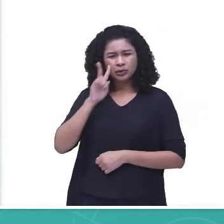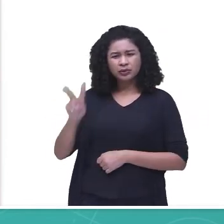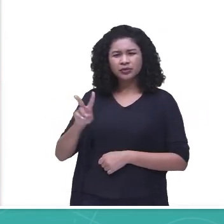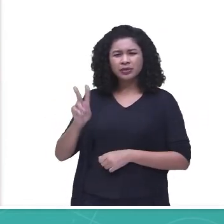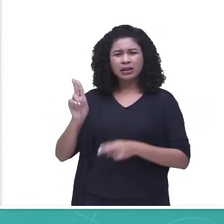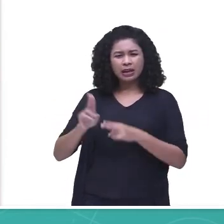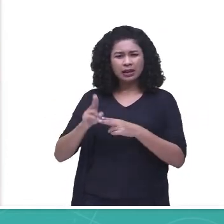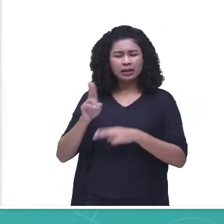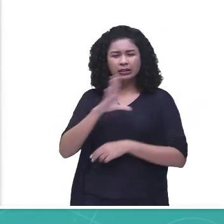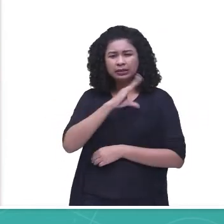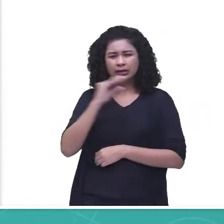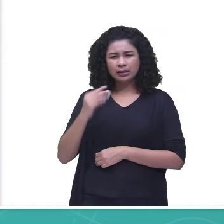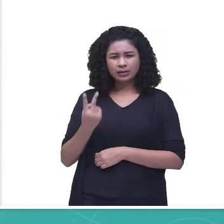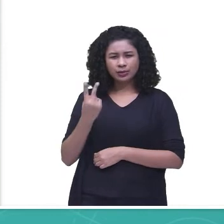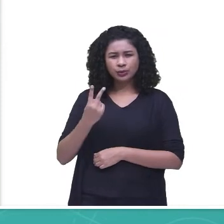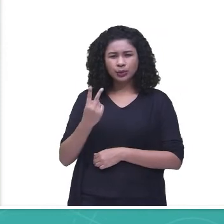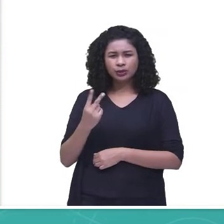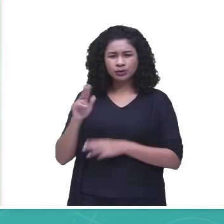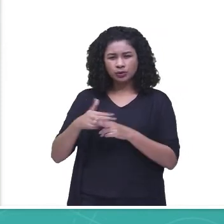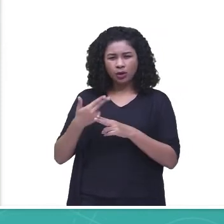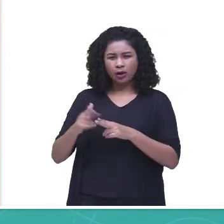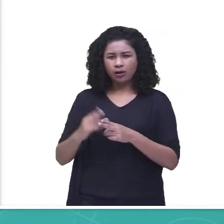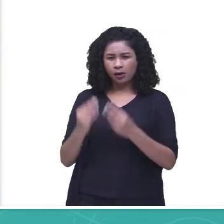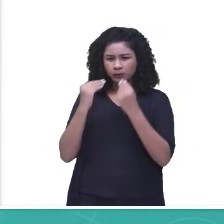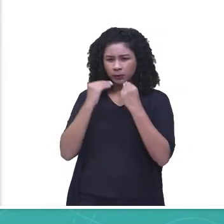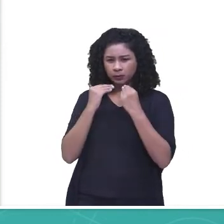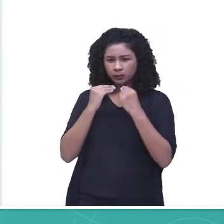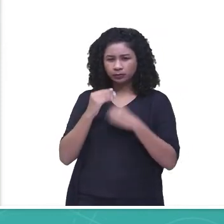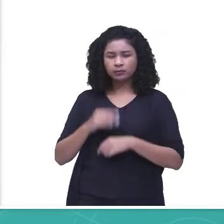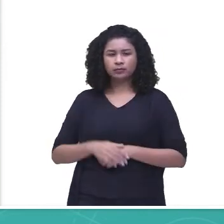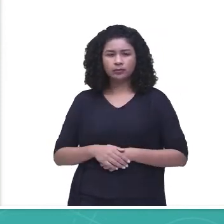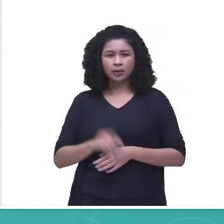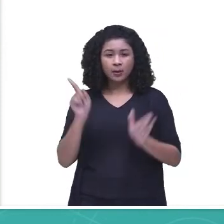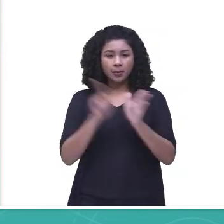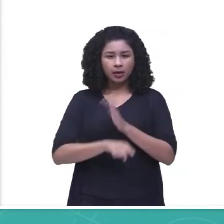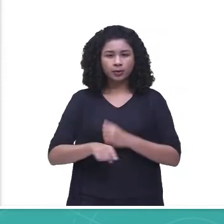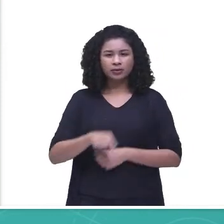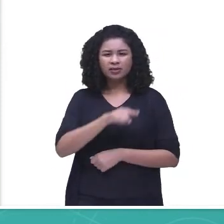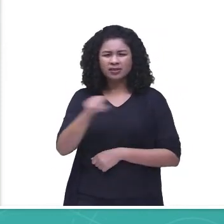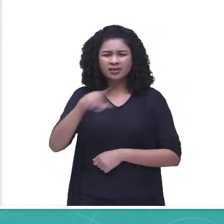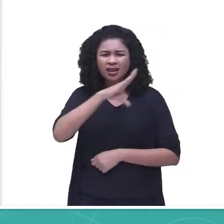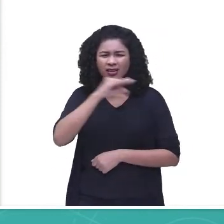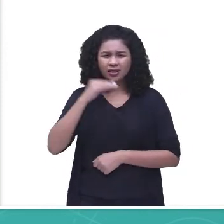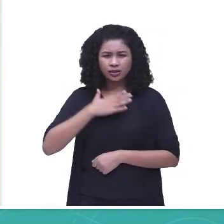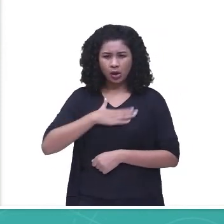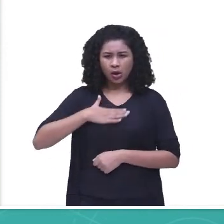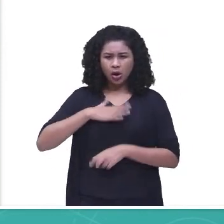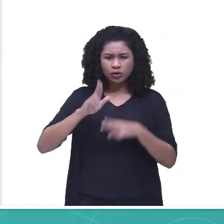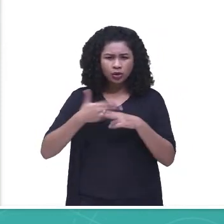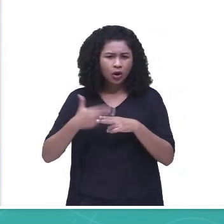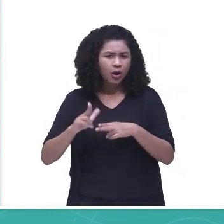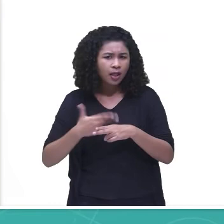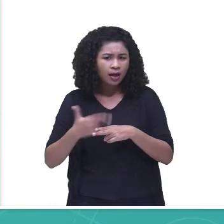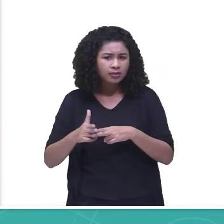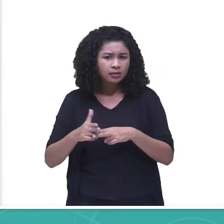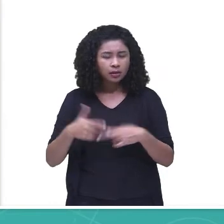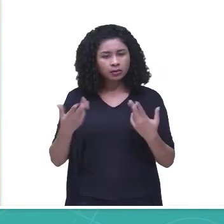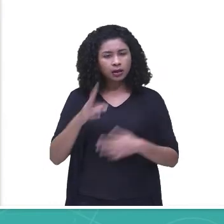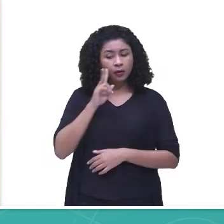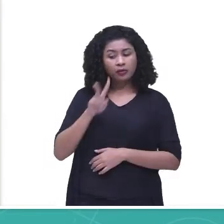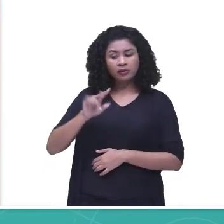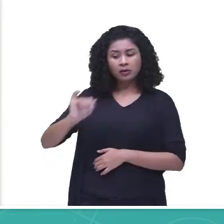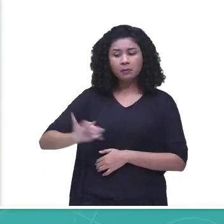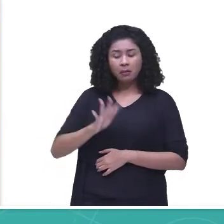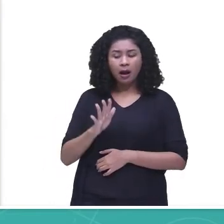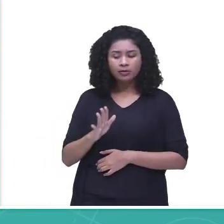temos a segunda pergunta. Do they like chocolate? Elas gostam, né? As crianças gostam de chocolate? Pela imagem, vocês vão deduzir qual é a resposta